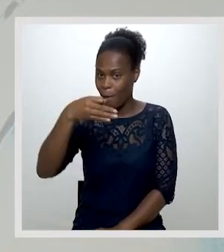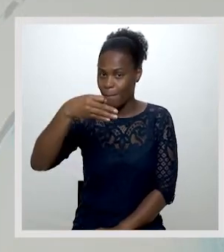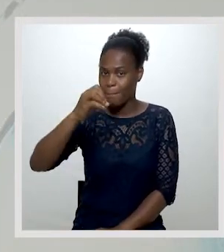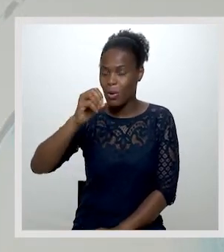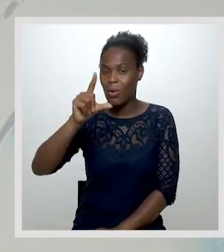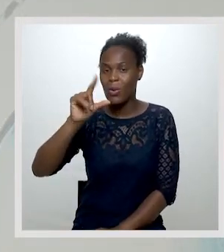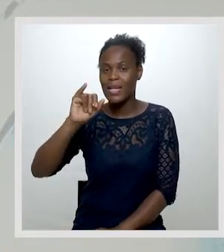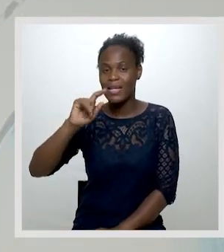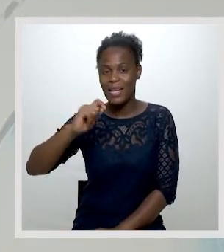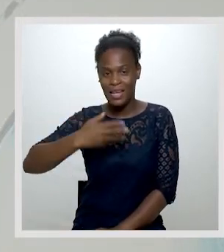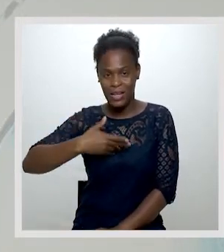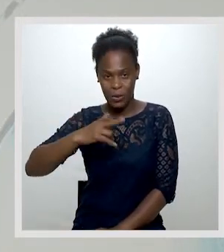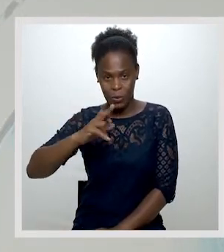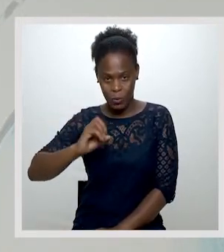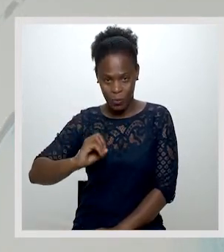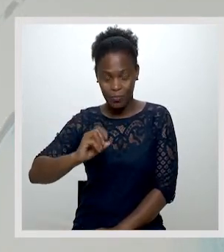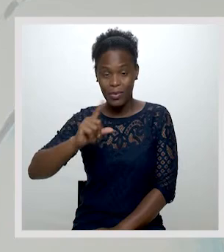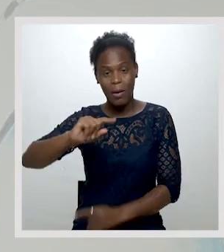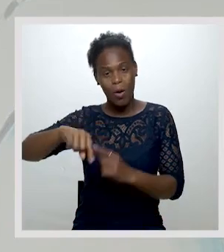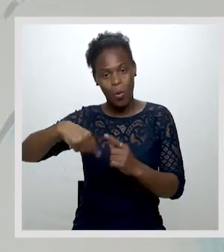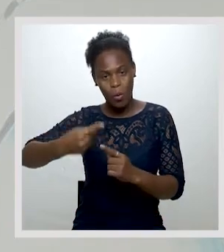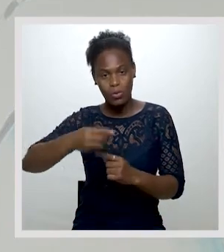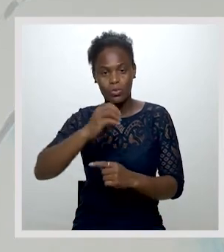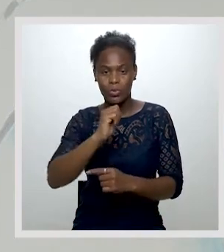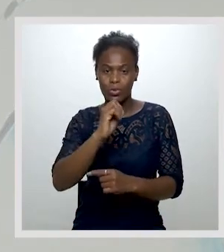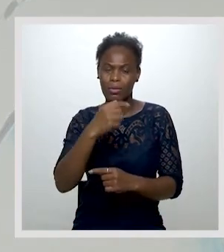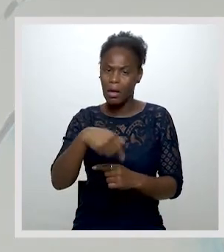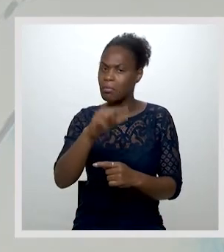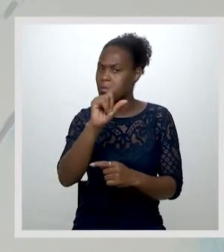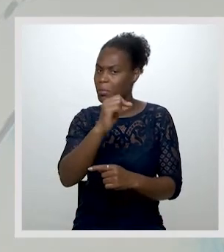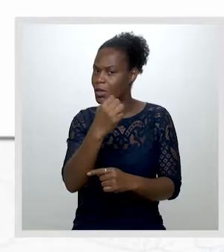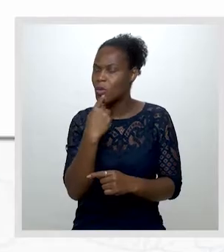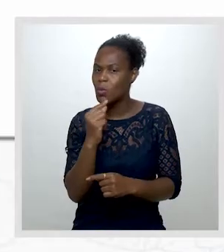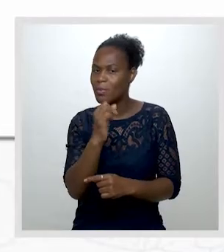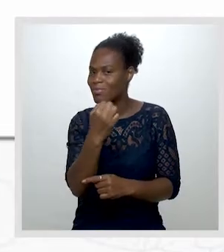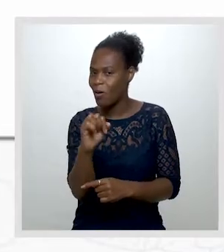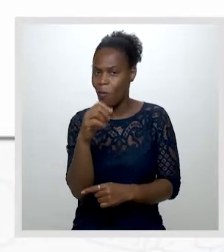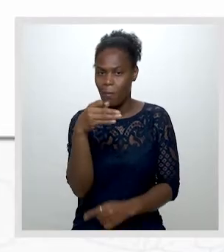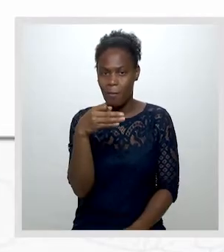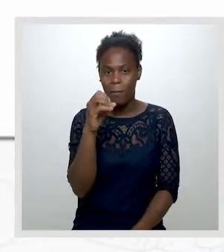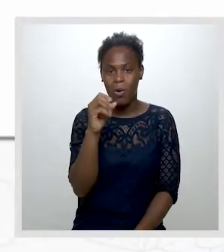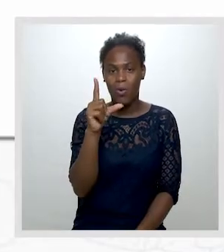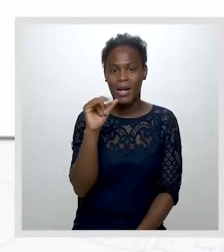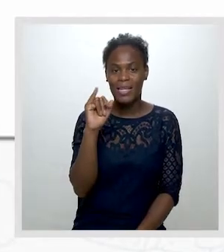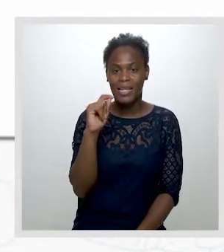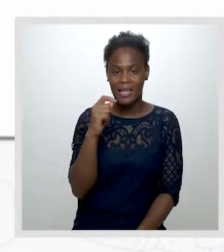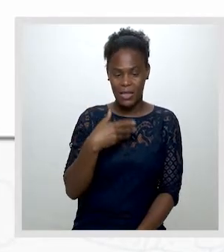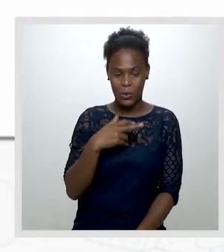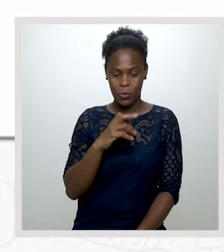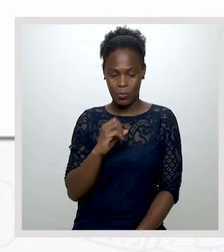são não poliedro. Vamos descobrir com este